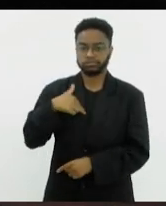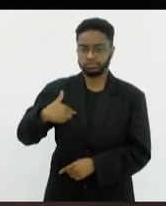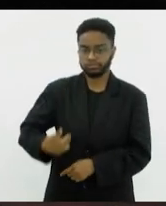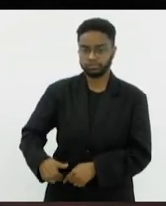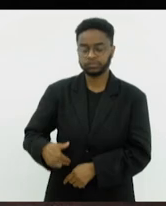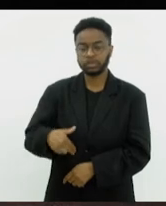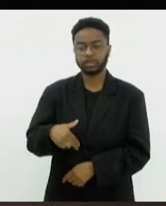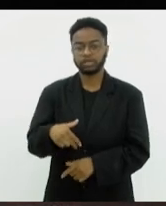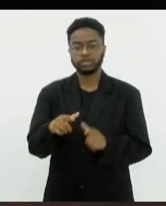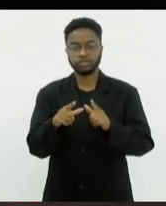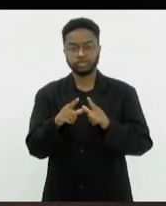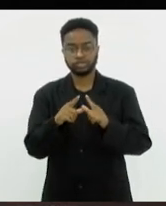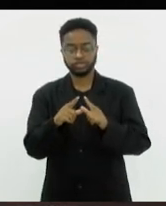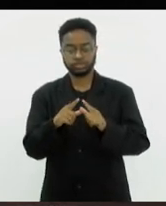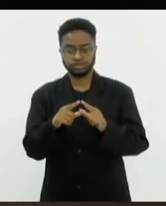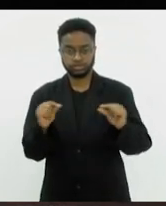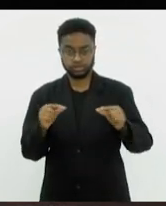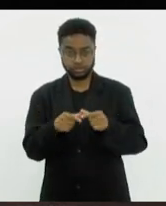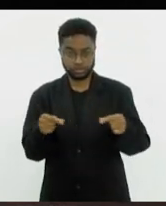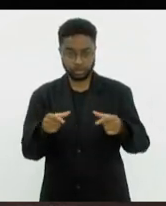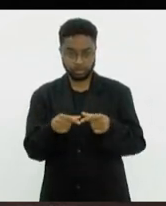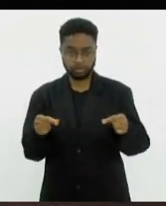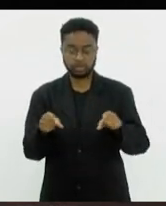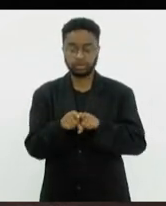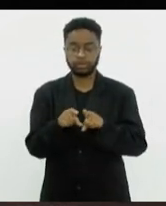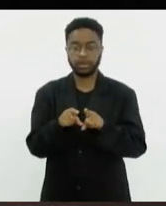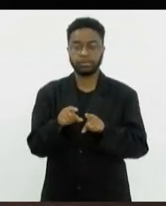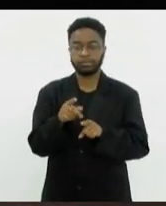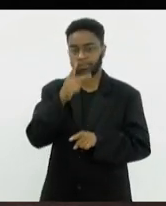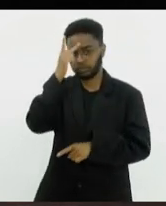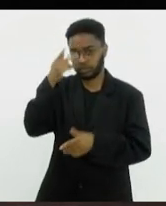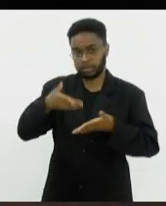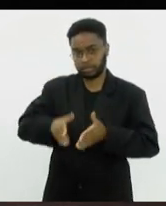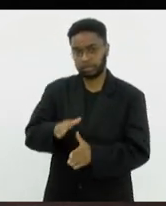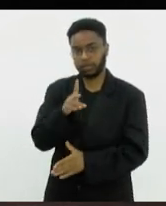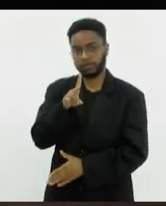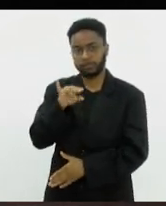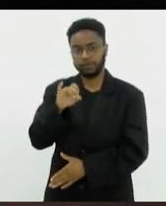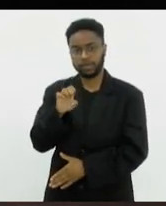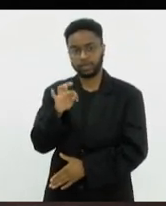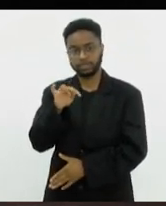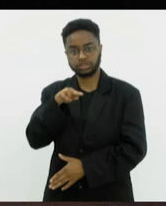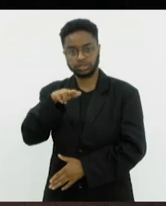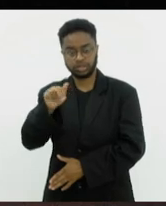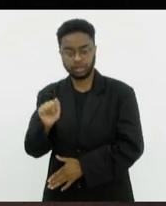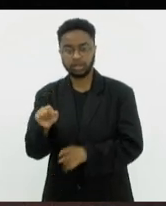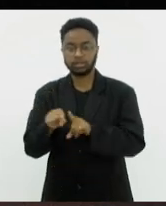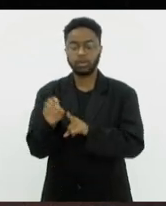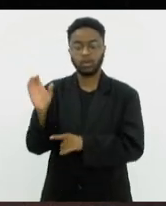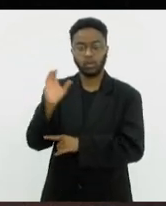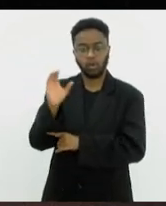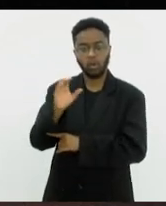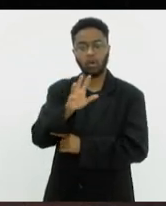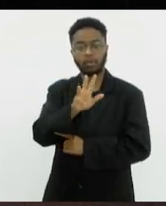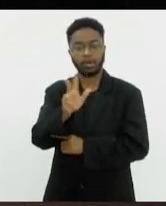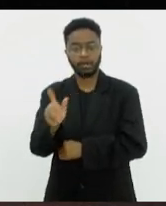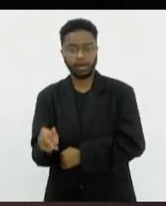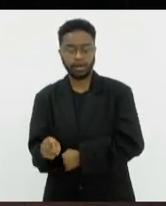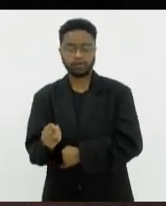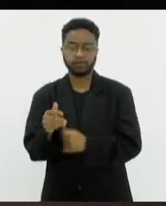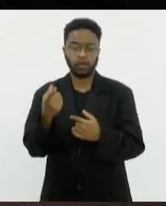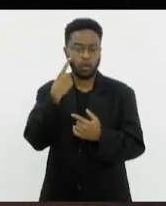com japoneses, com vietnamitas, com colombianos, com africanos. Olha